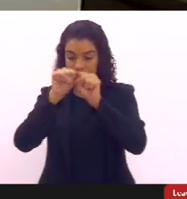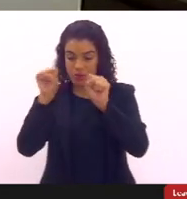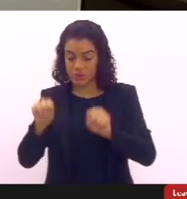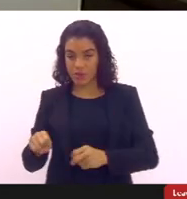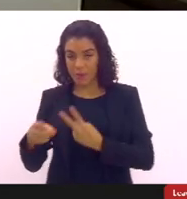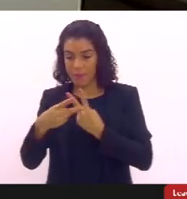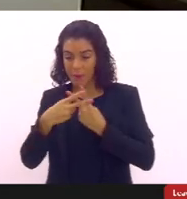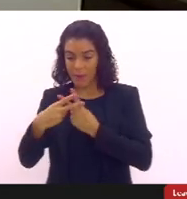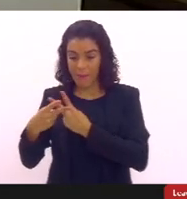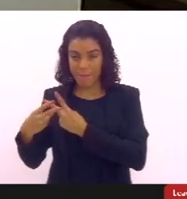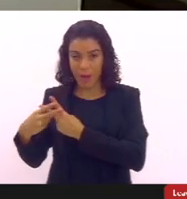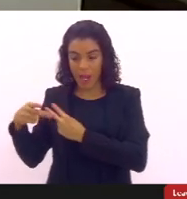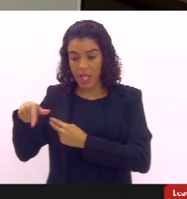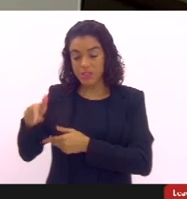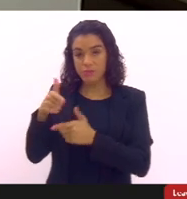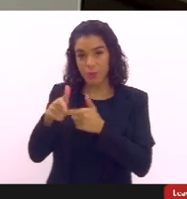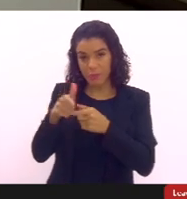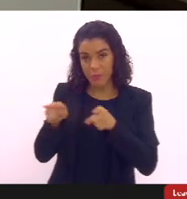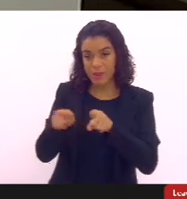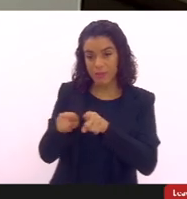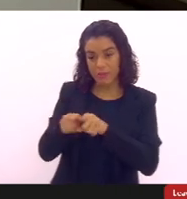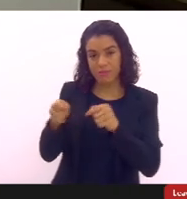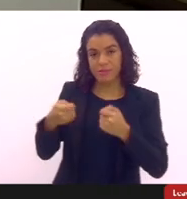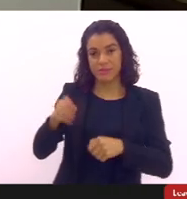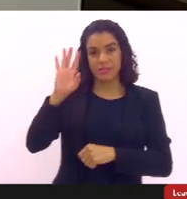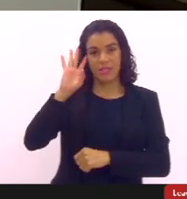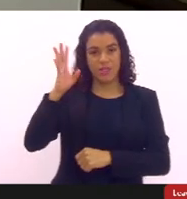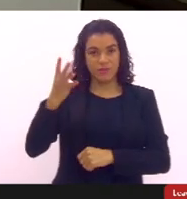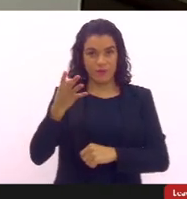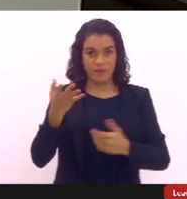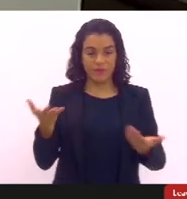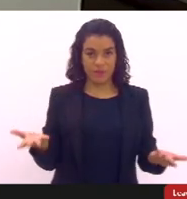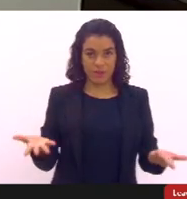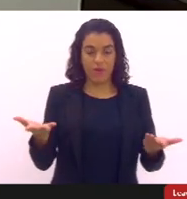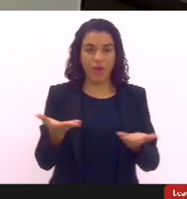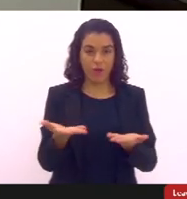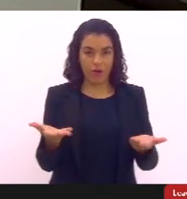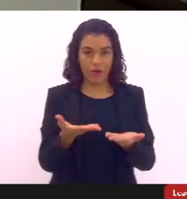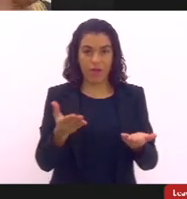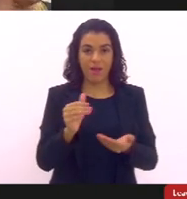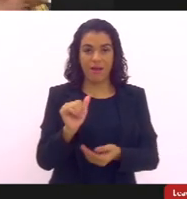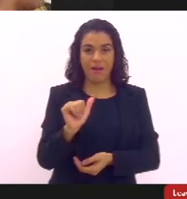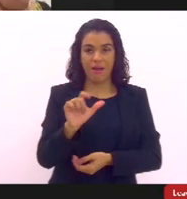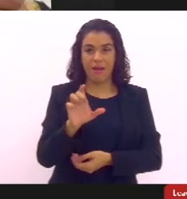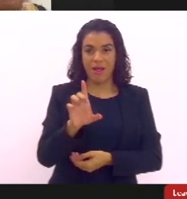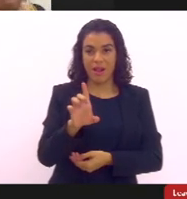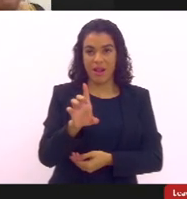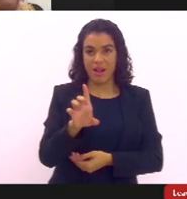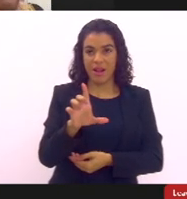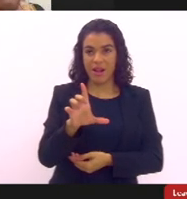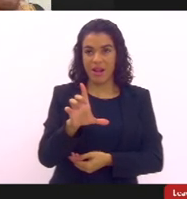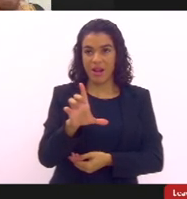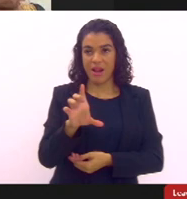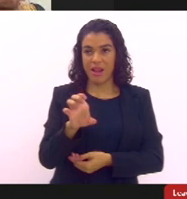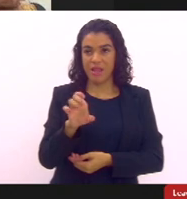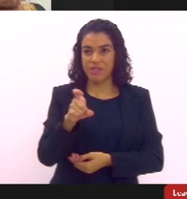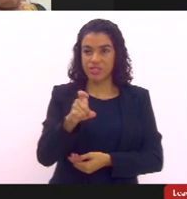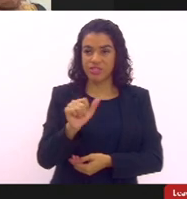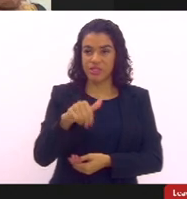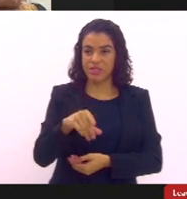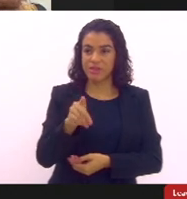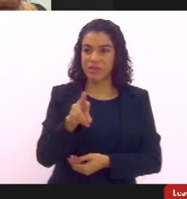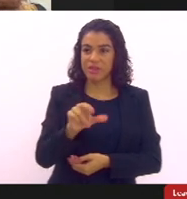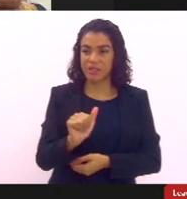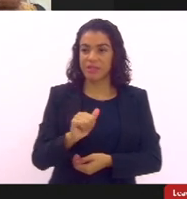nosso entendimento é que esse problema também tem que ser resolvido. Então, doutora Alexandra, por favor.